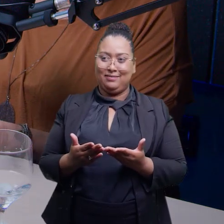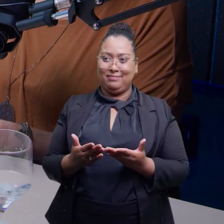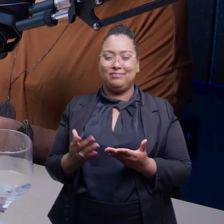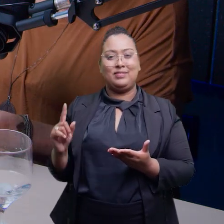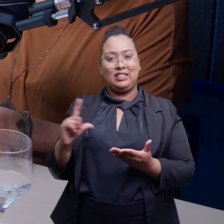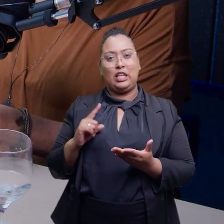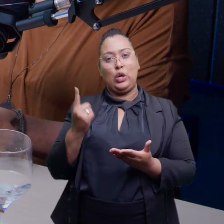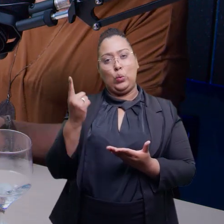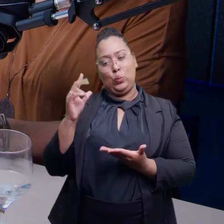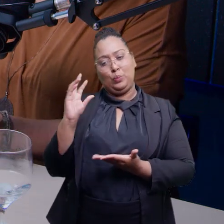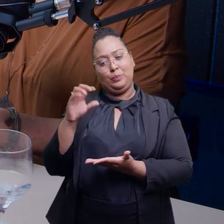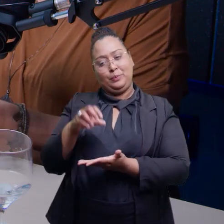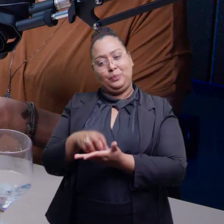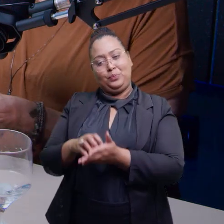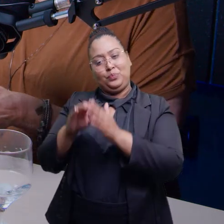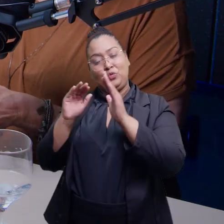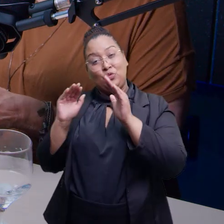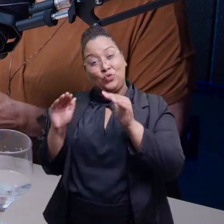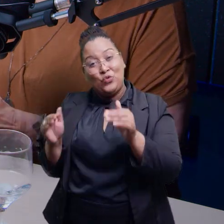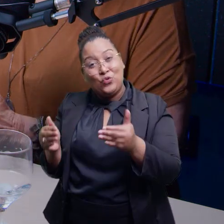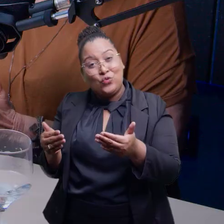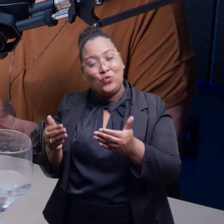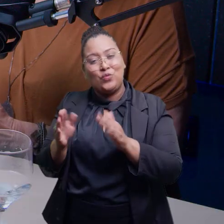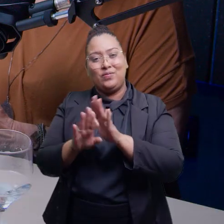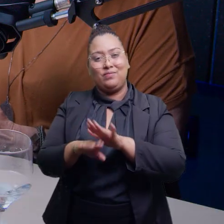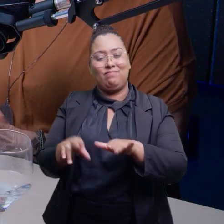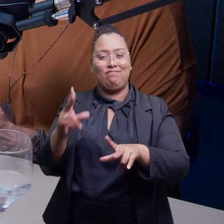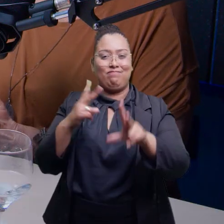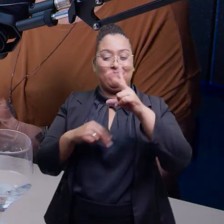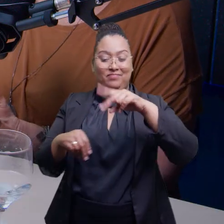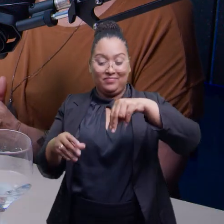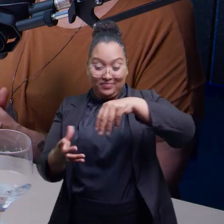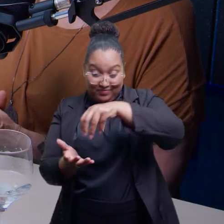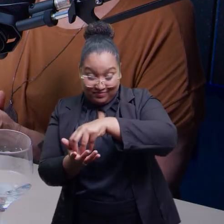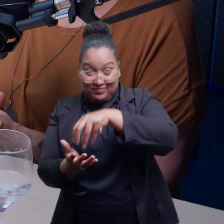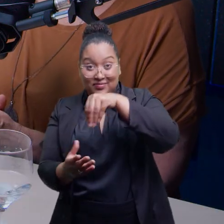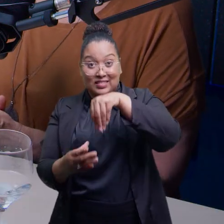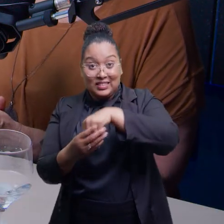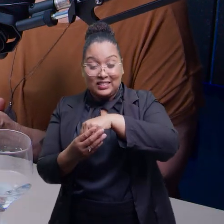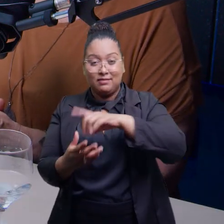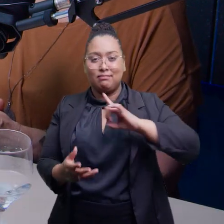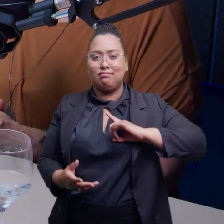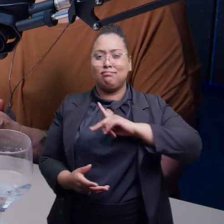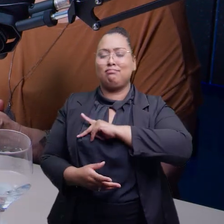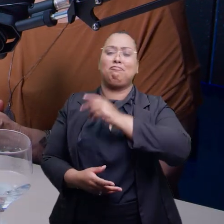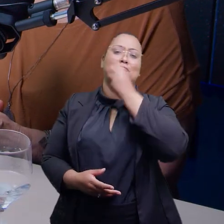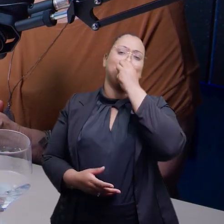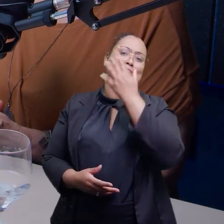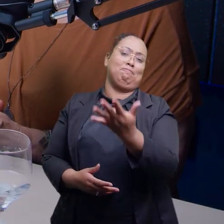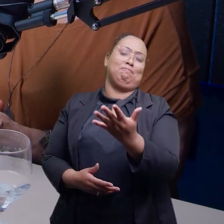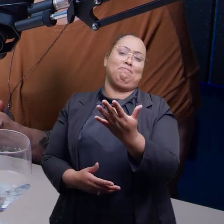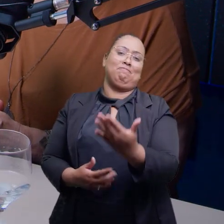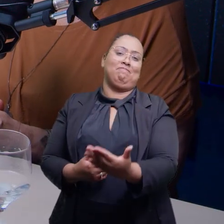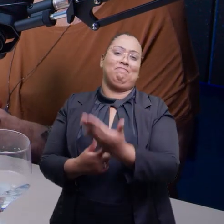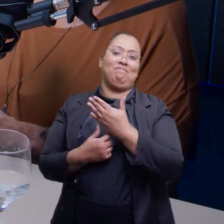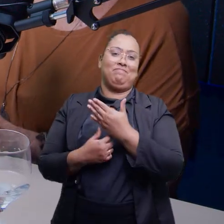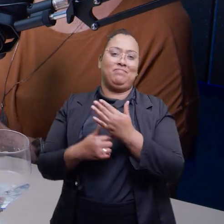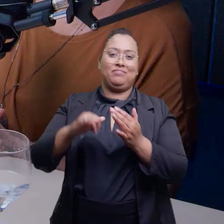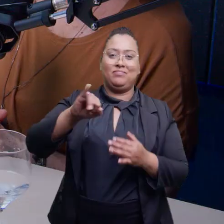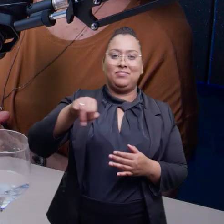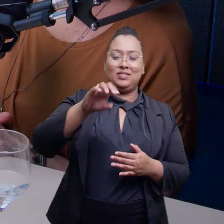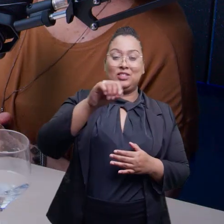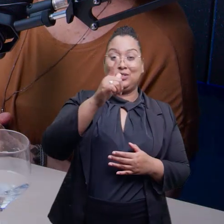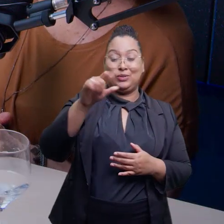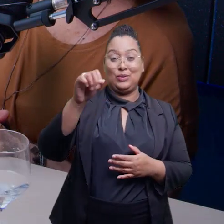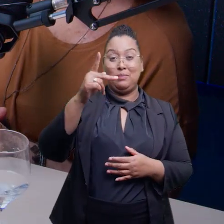vou chamar de ponto focal da criança e do adolescente dentro da defensoria, facilita muito. E eu vou dizer assim, olha, eu não deixo o doutor